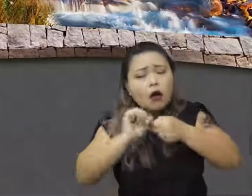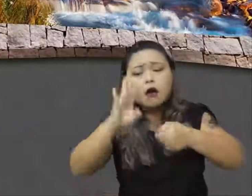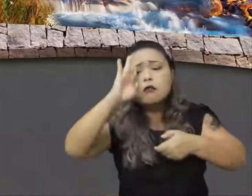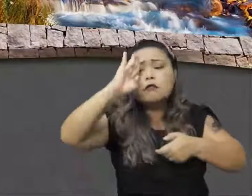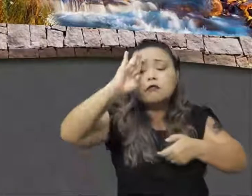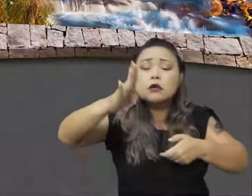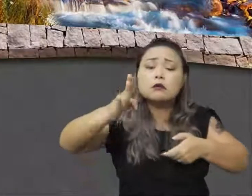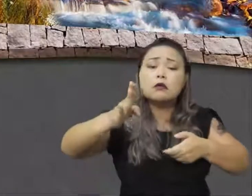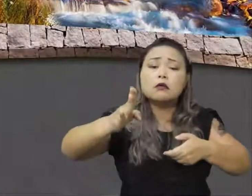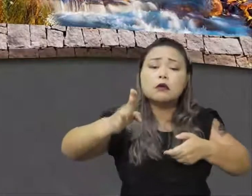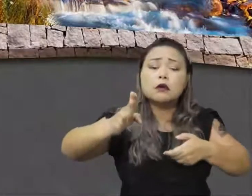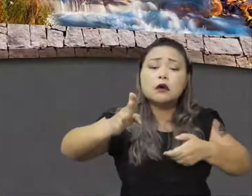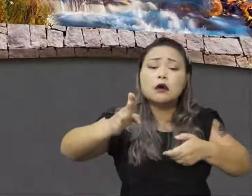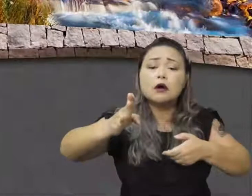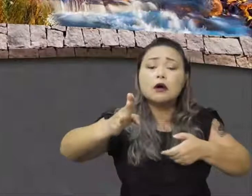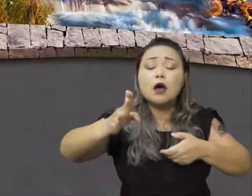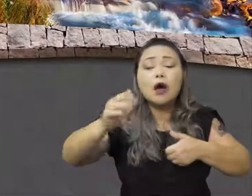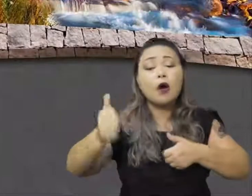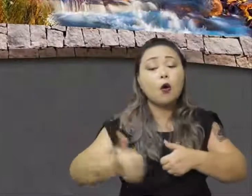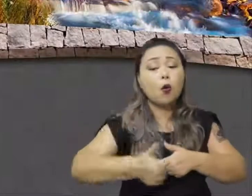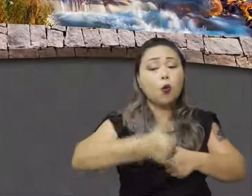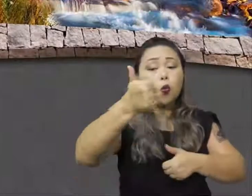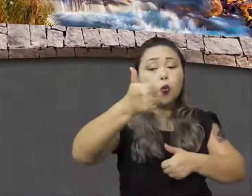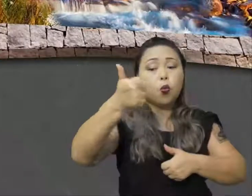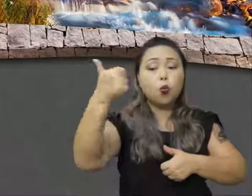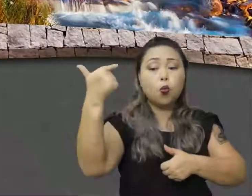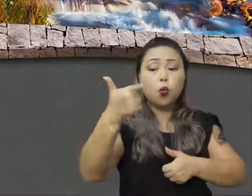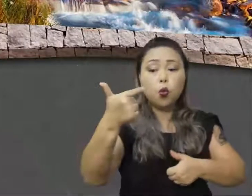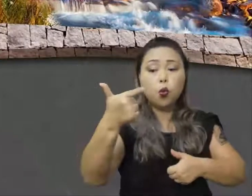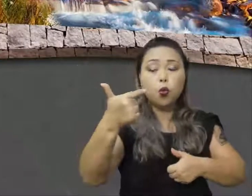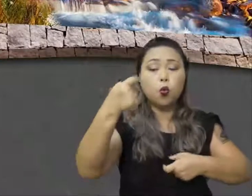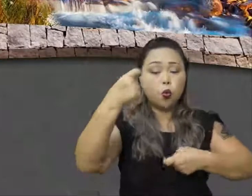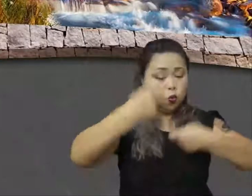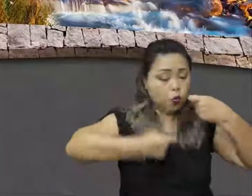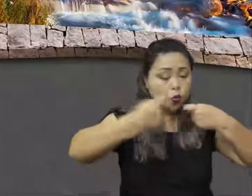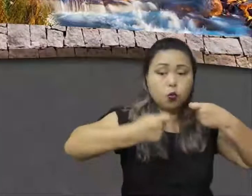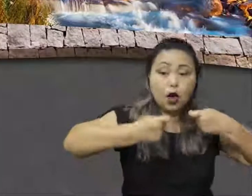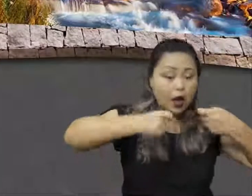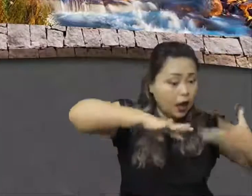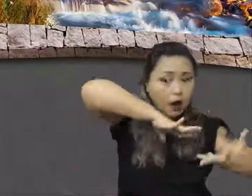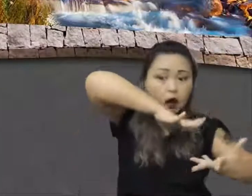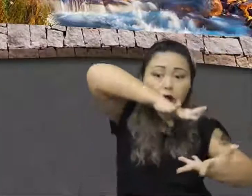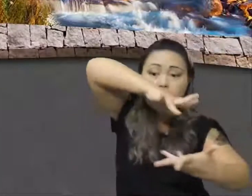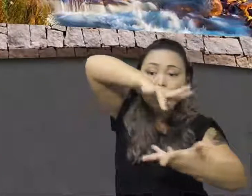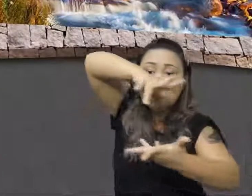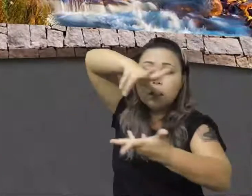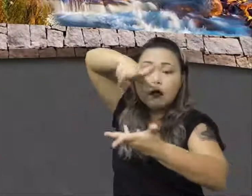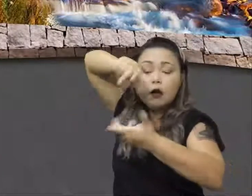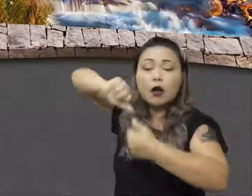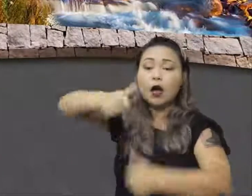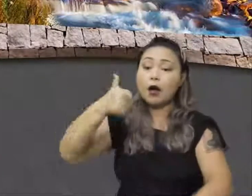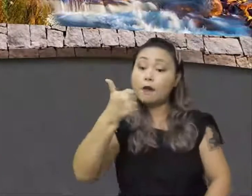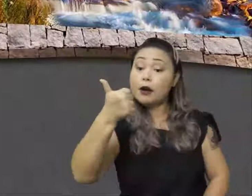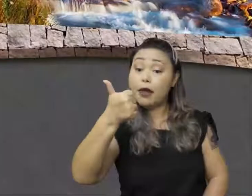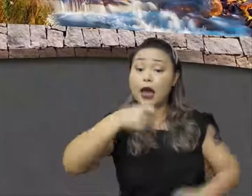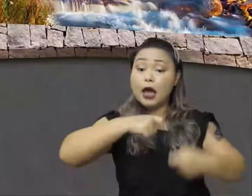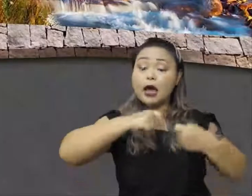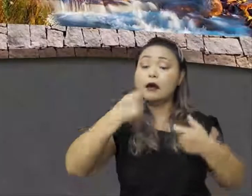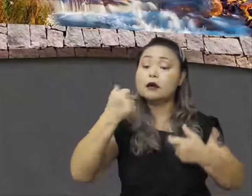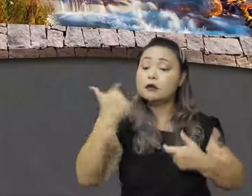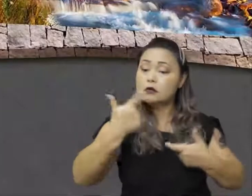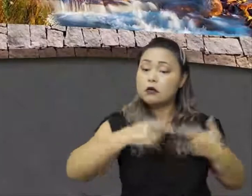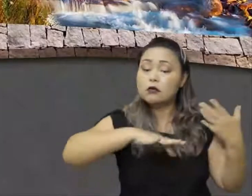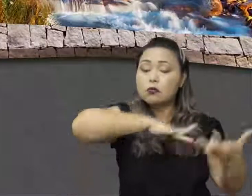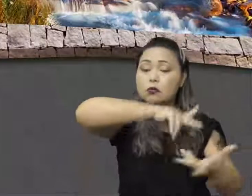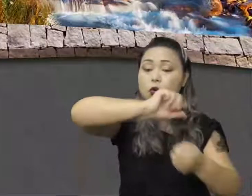principalmente com a Primeira e a Segunda Guerra Mundial. A Primeira e a Segunda Guerra Mundial,